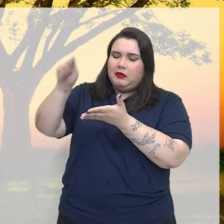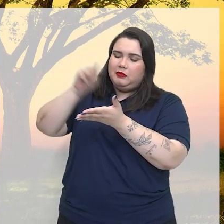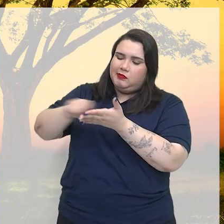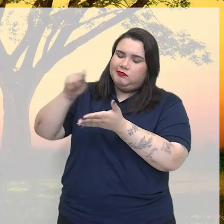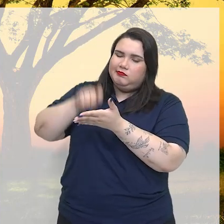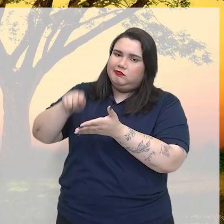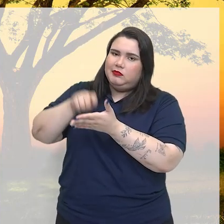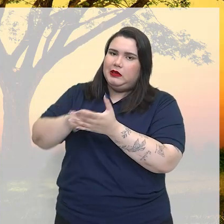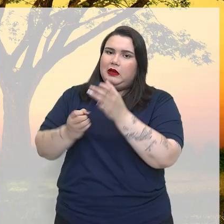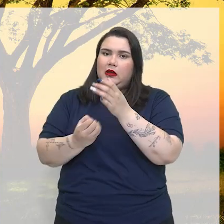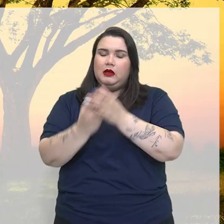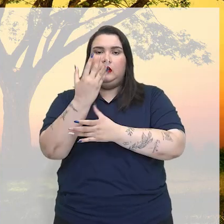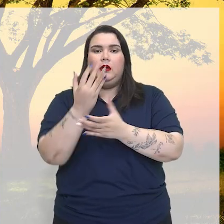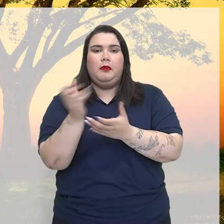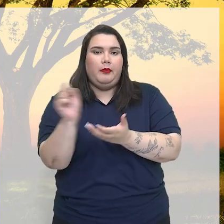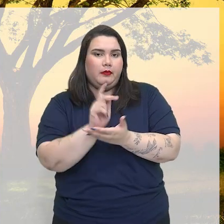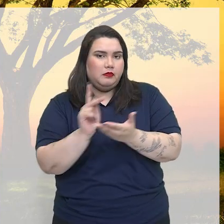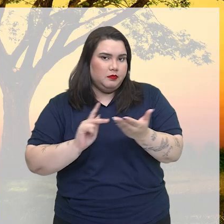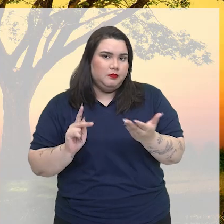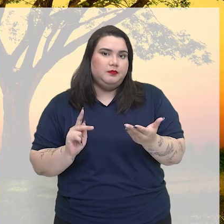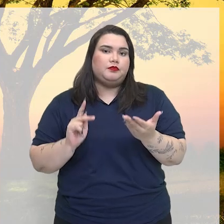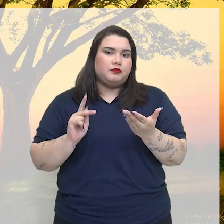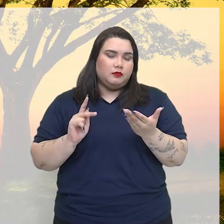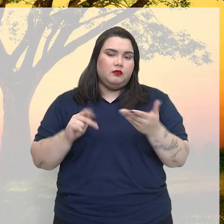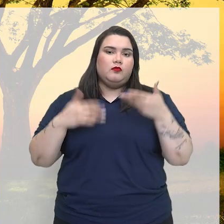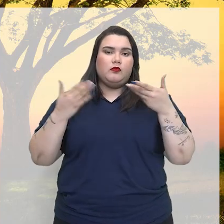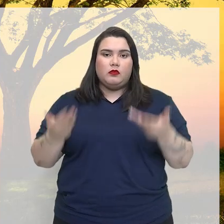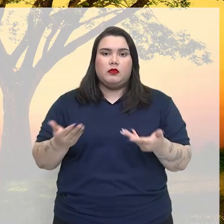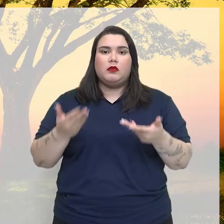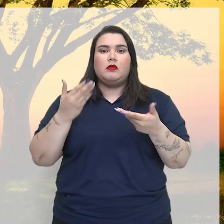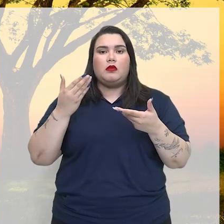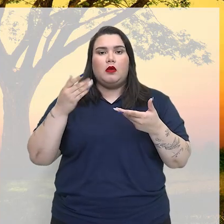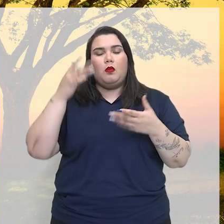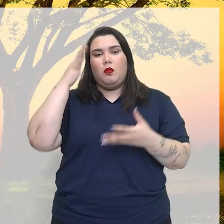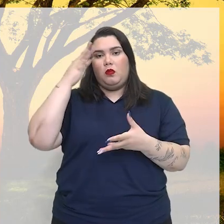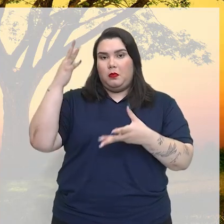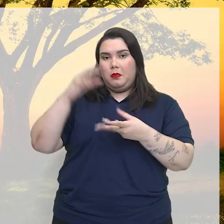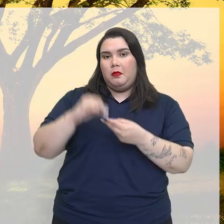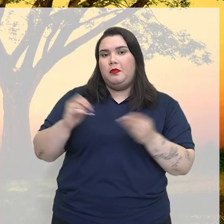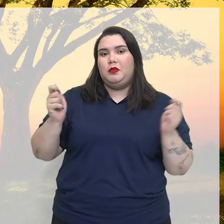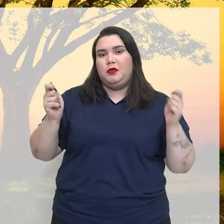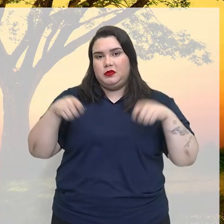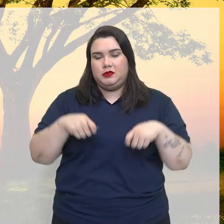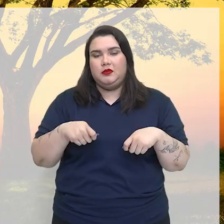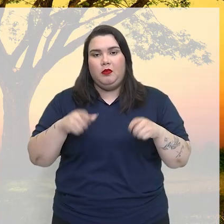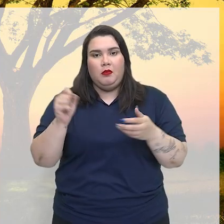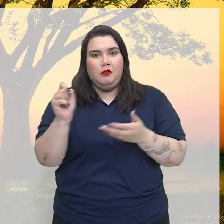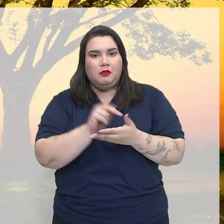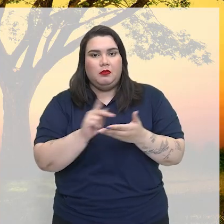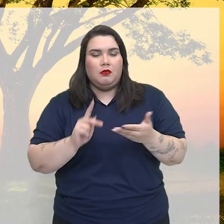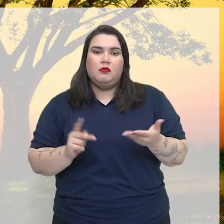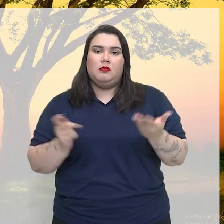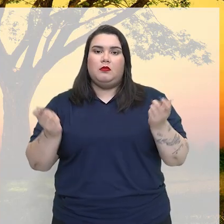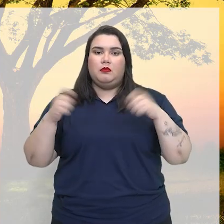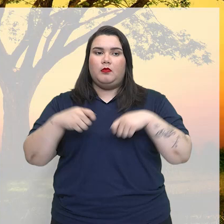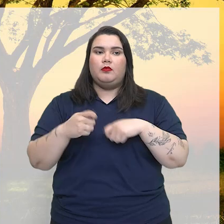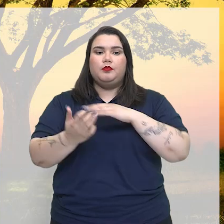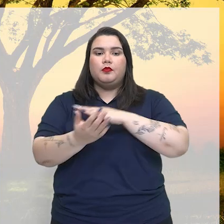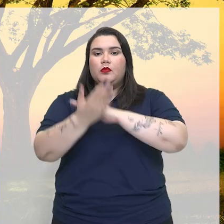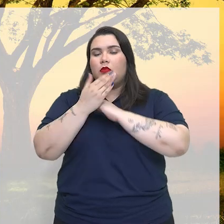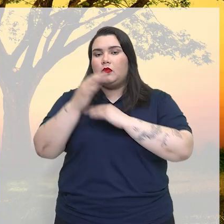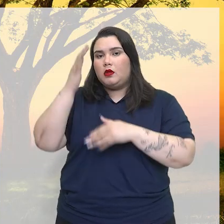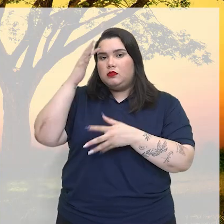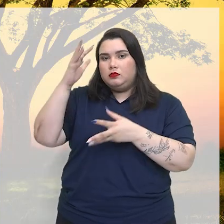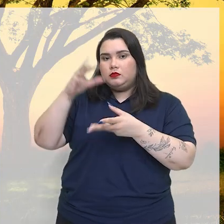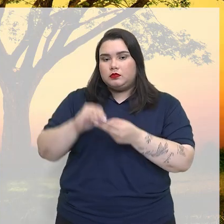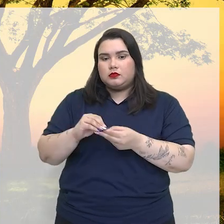de pranto. Então, nós podemos entender melhor o eu lírico aí, né? Então, vai nos ajudar a entender e